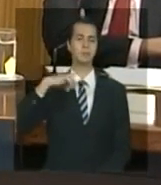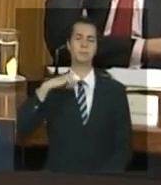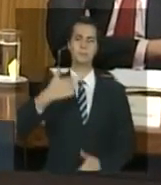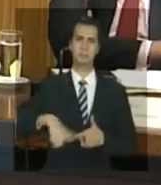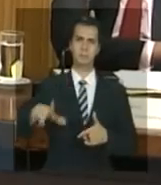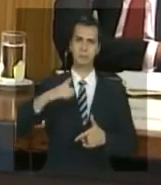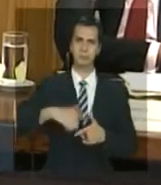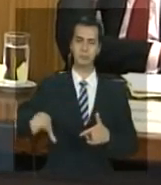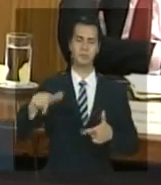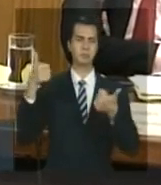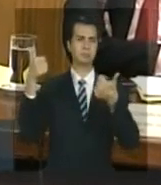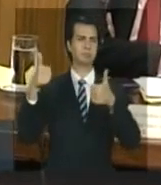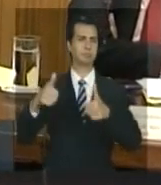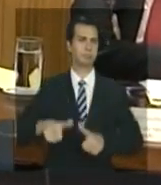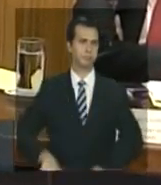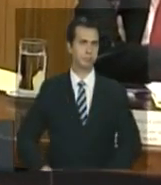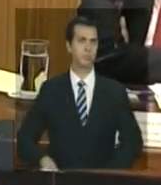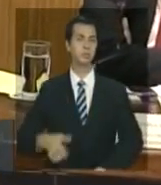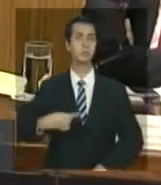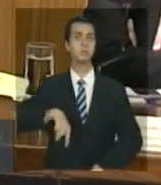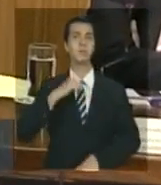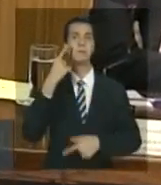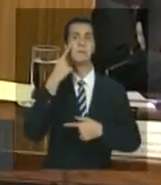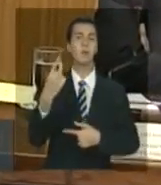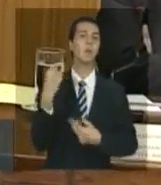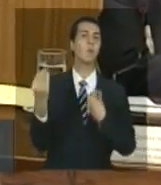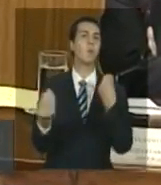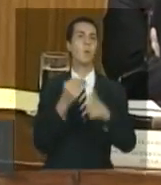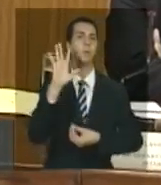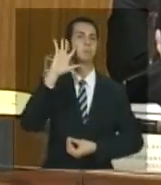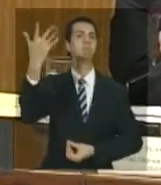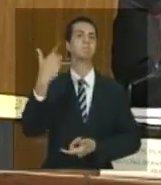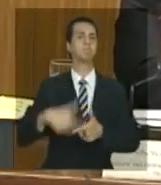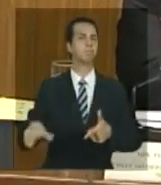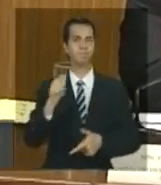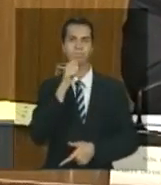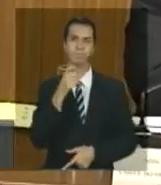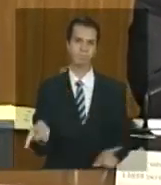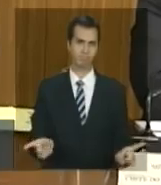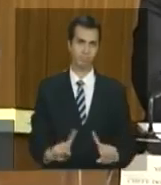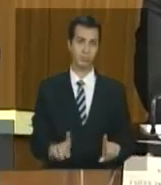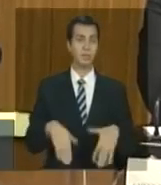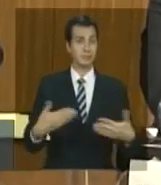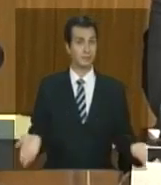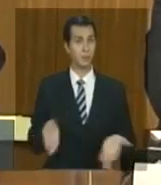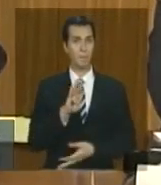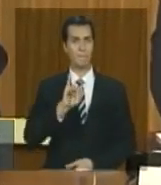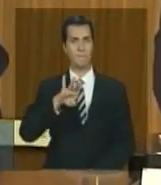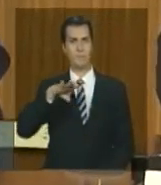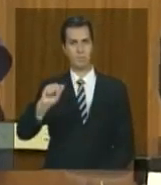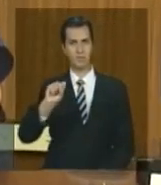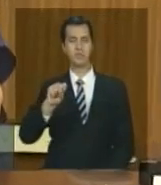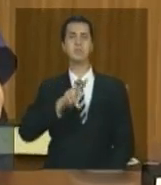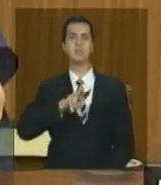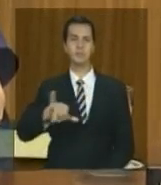horizonte muito claro diante de nós. Portanto, a agenda do BRICS terá uma concentração